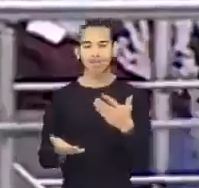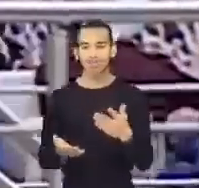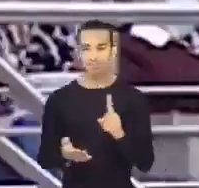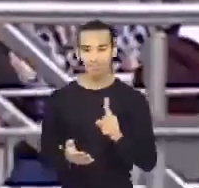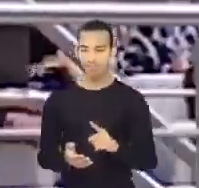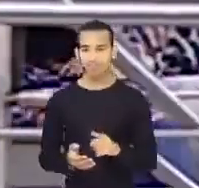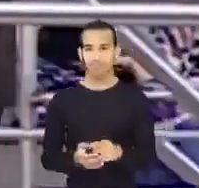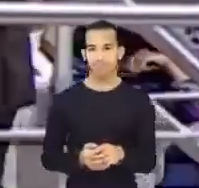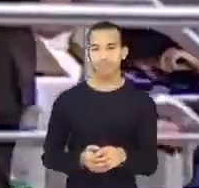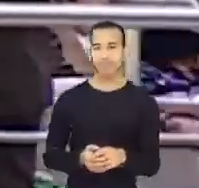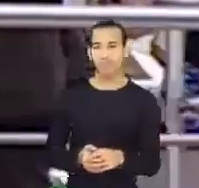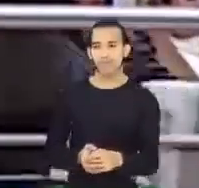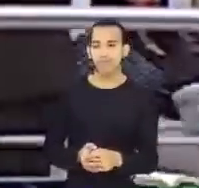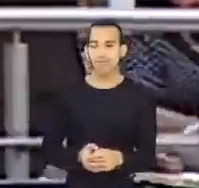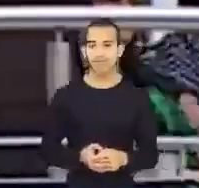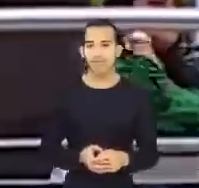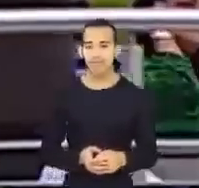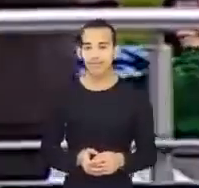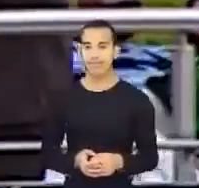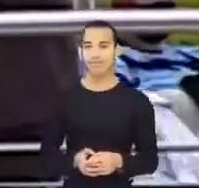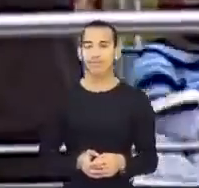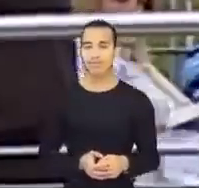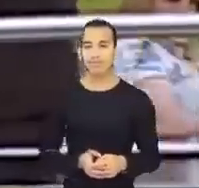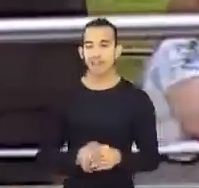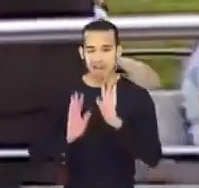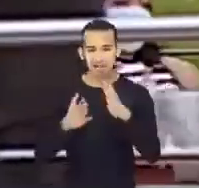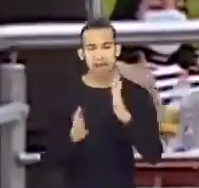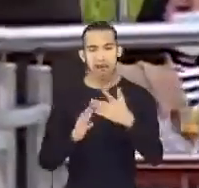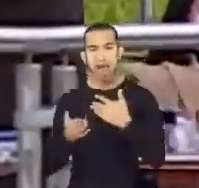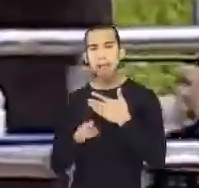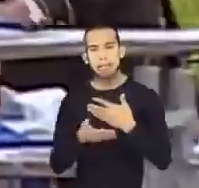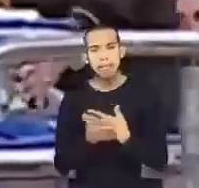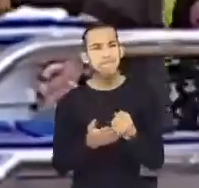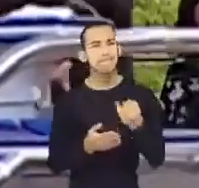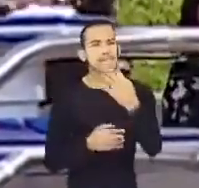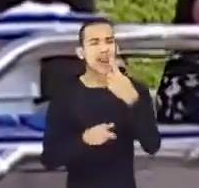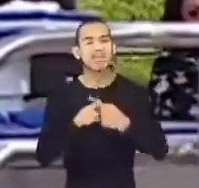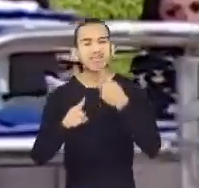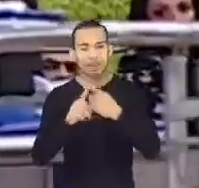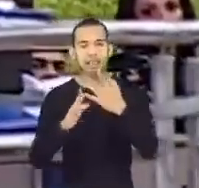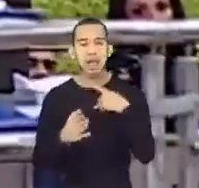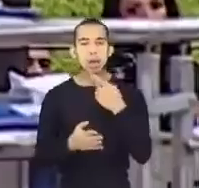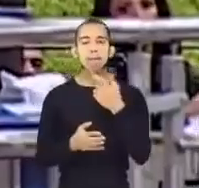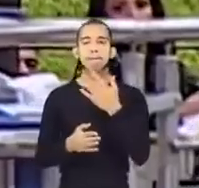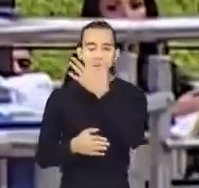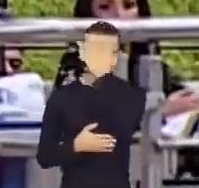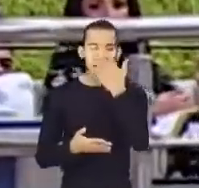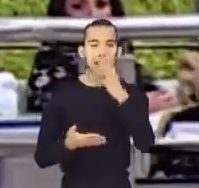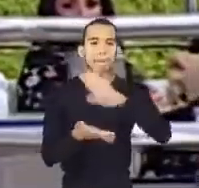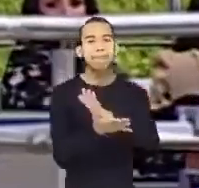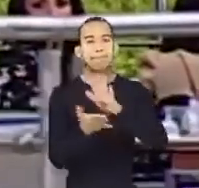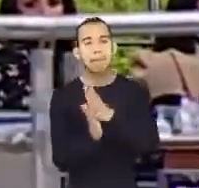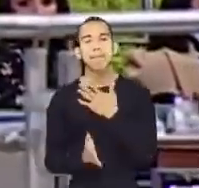Eu não estaria aqui. Eu fui encomendado várias vezes já para os assassinos.